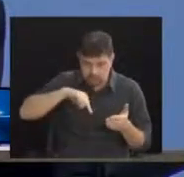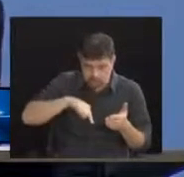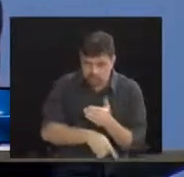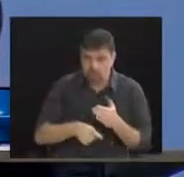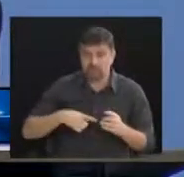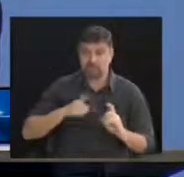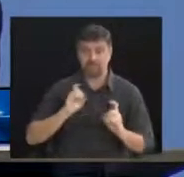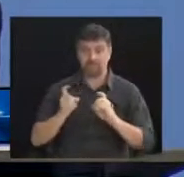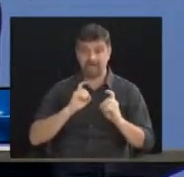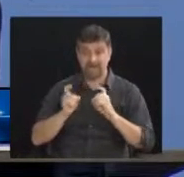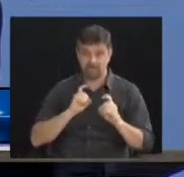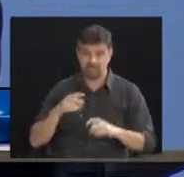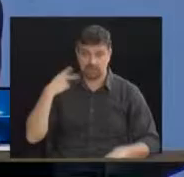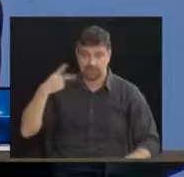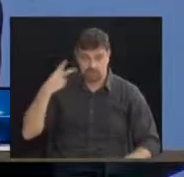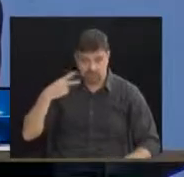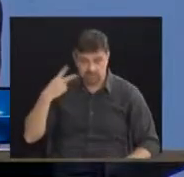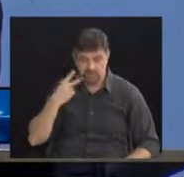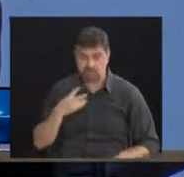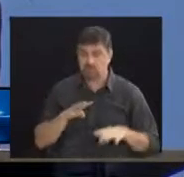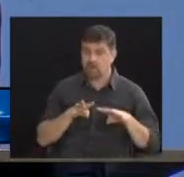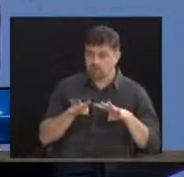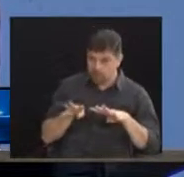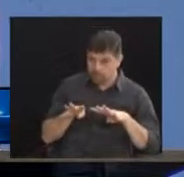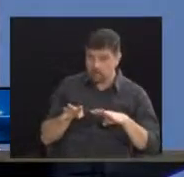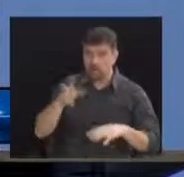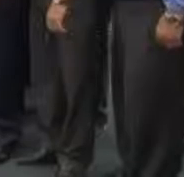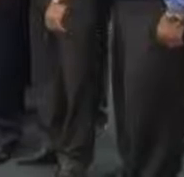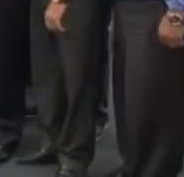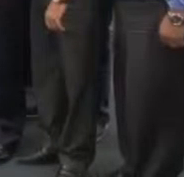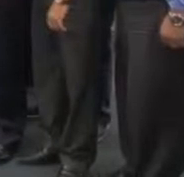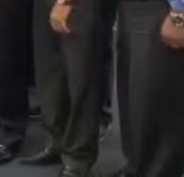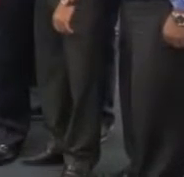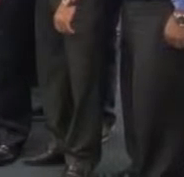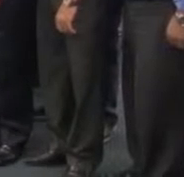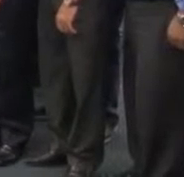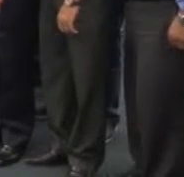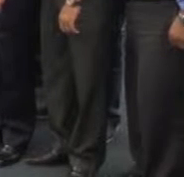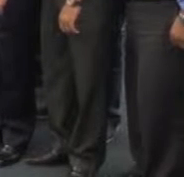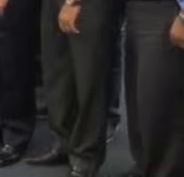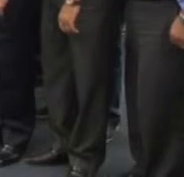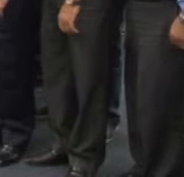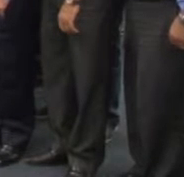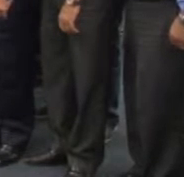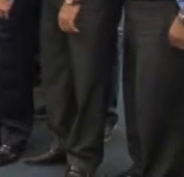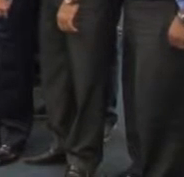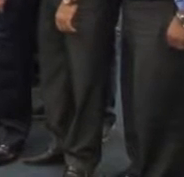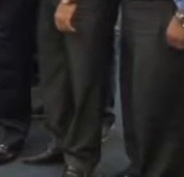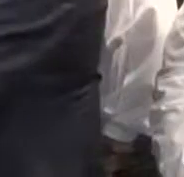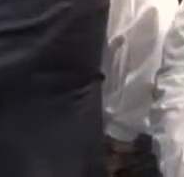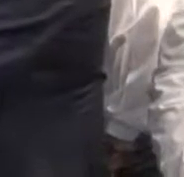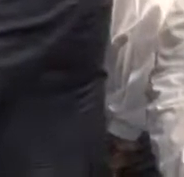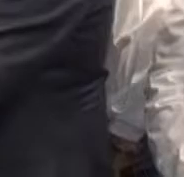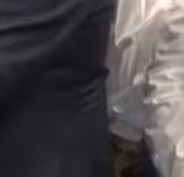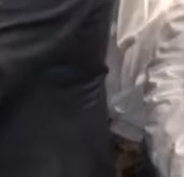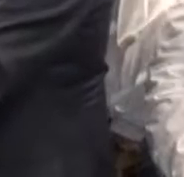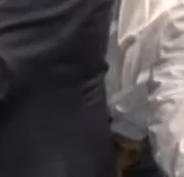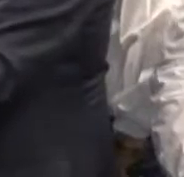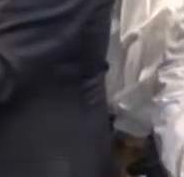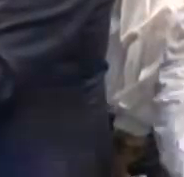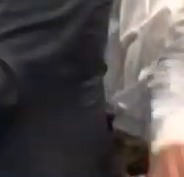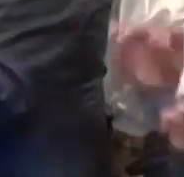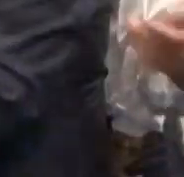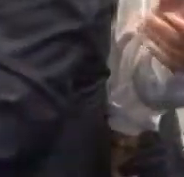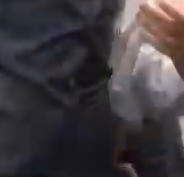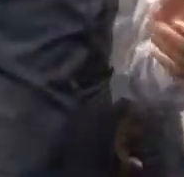tal dos investimentos que são feitos em vários setores. Campos também elogiou a presença da oposição no recebimento